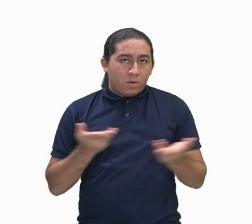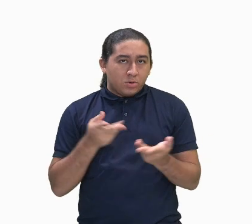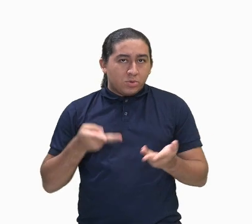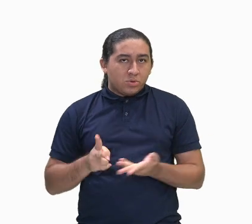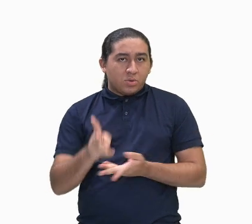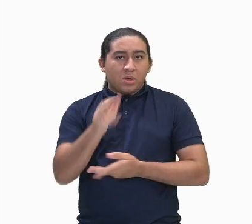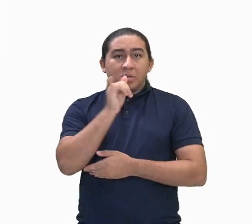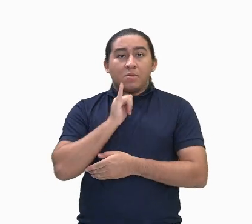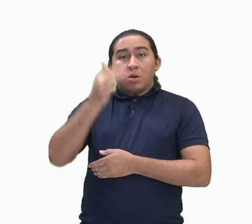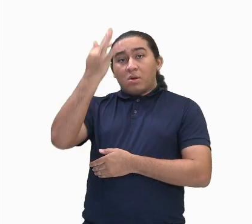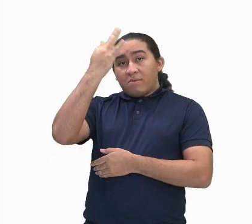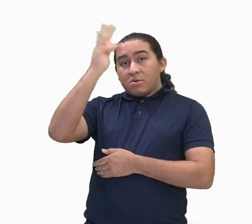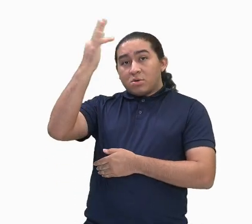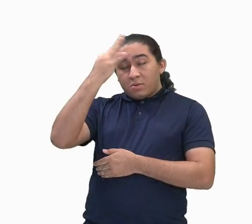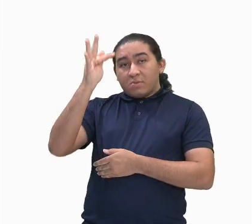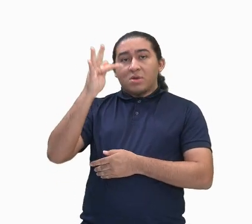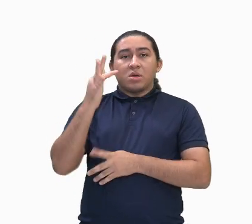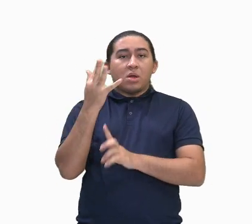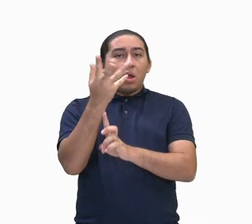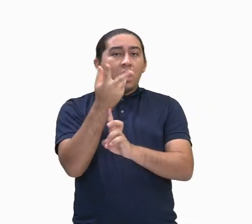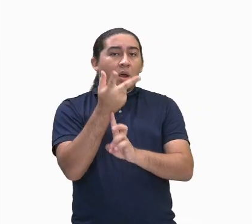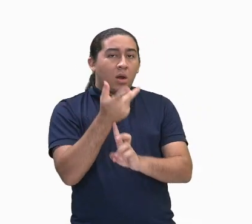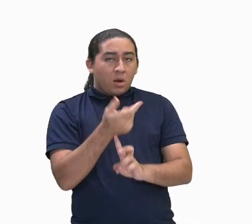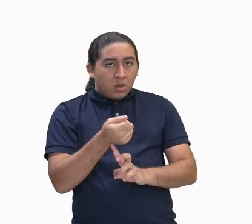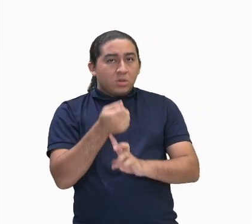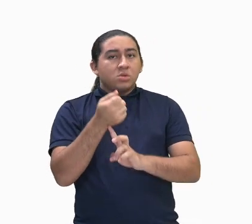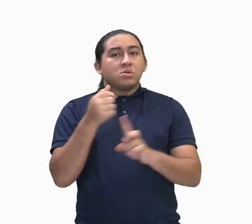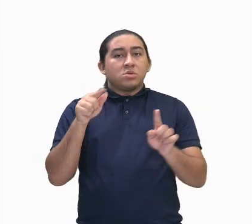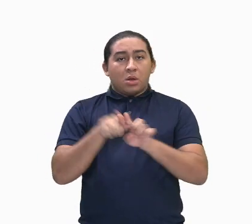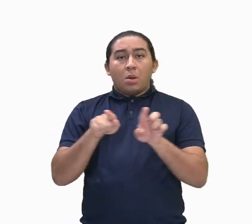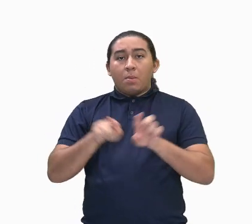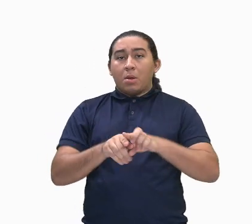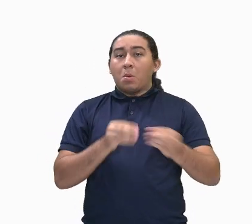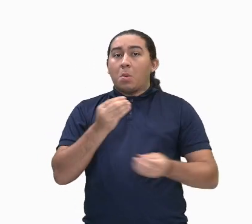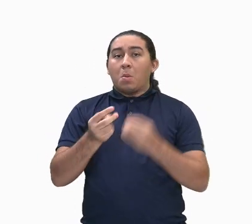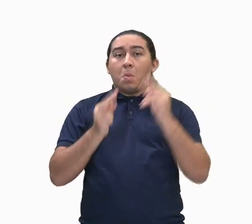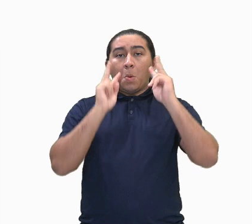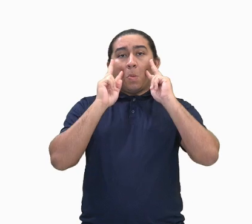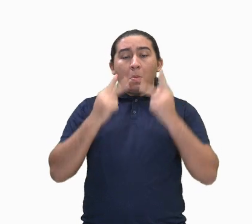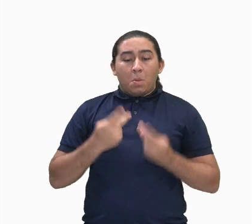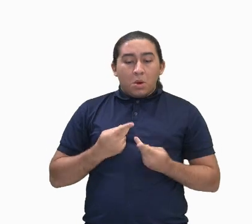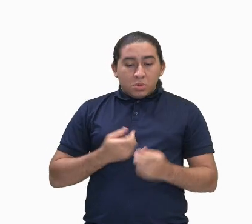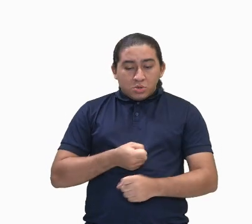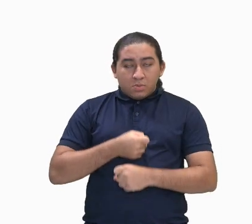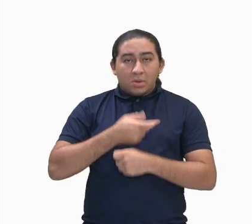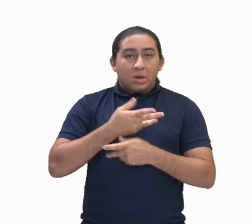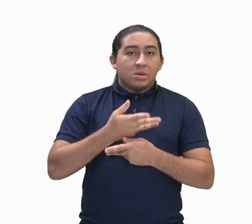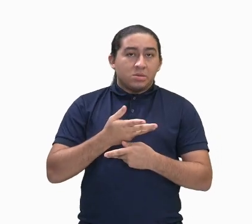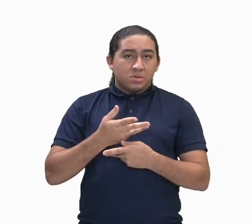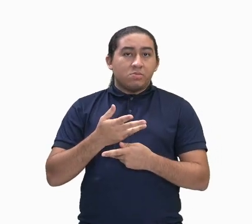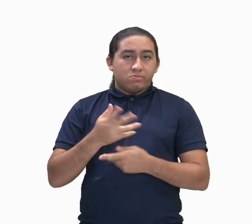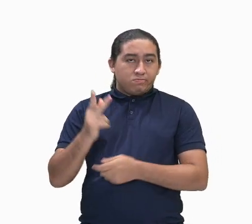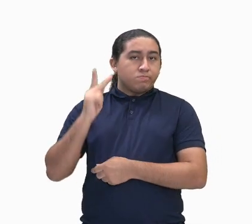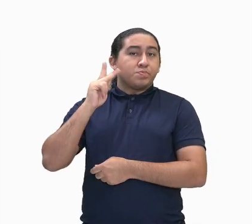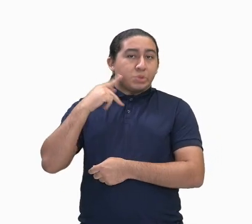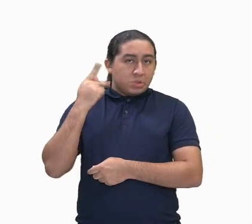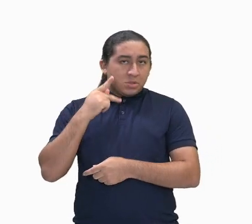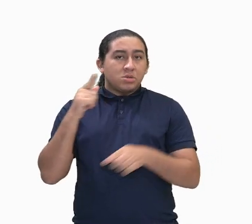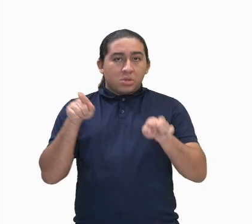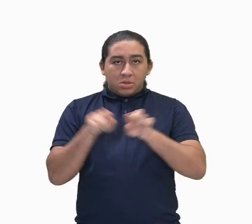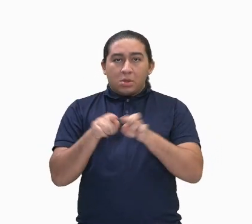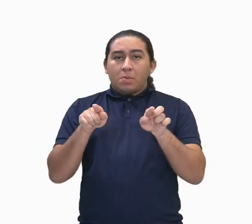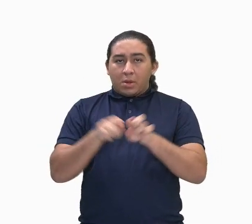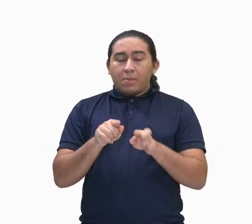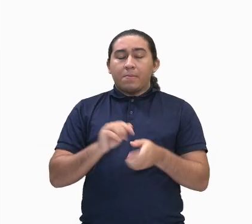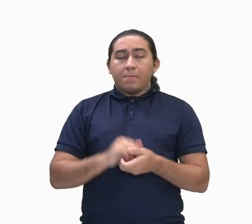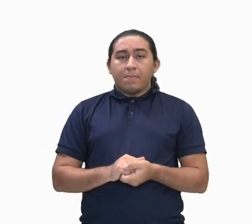Filosofia, produção de conhecimento, arte, ou seja, as formas de como o ser humano se expressa, a política, tá? Nós somos seres políticos